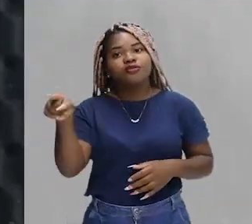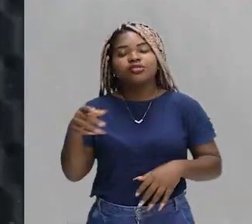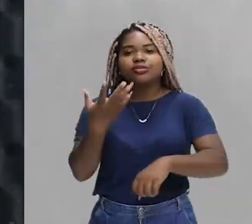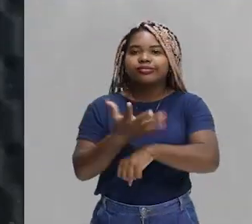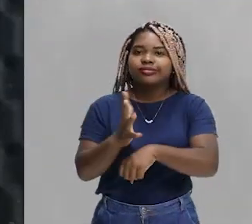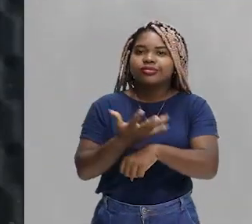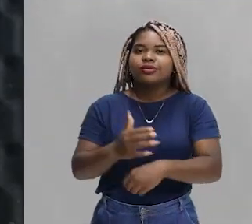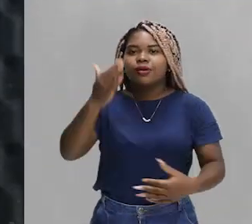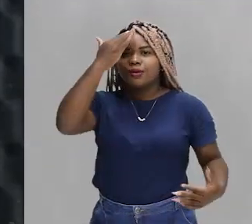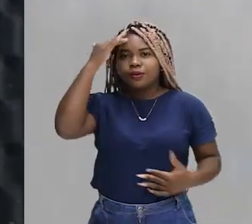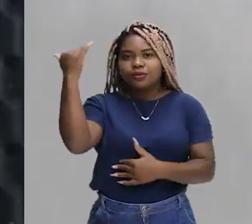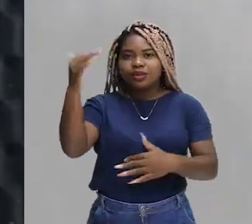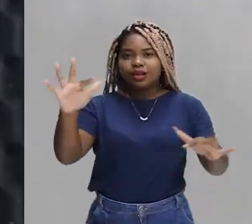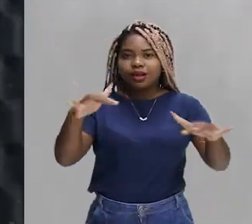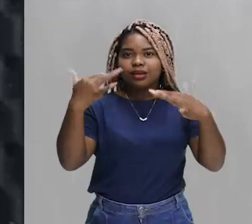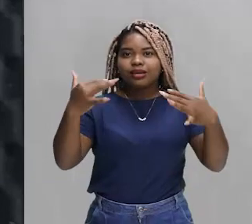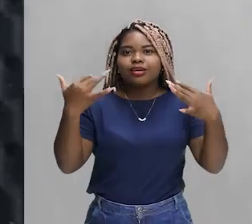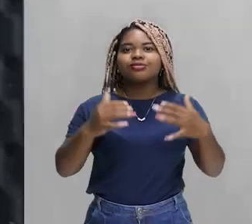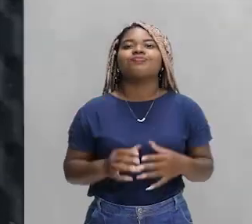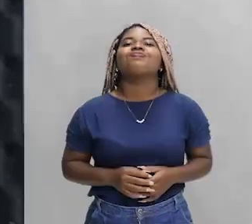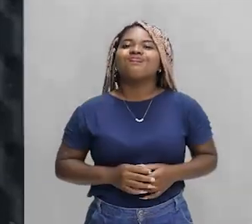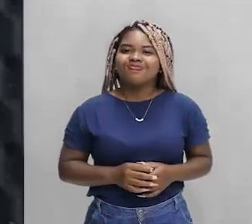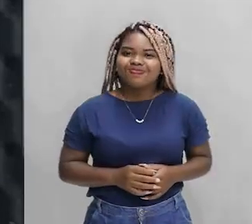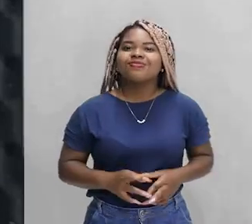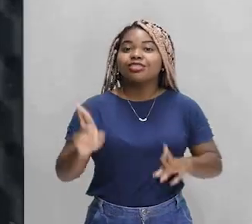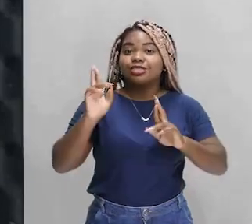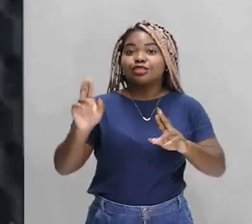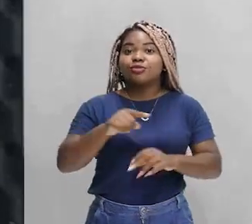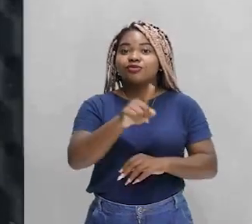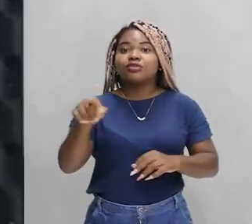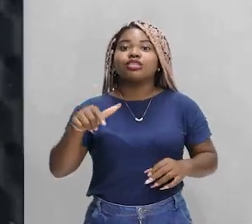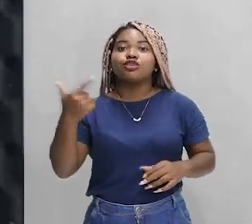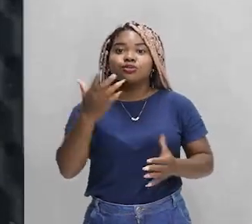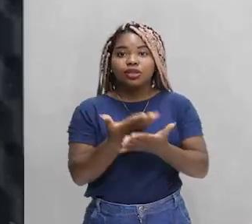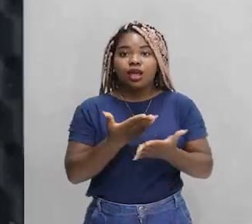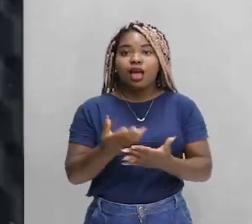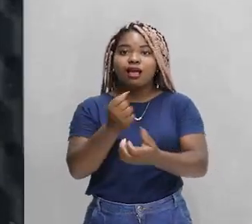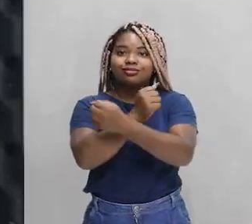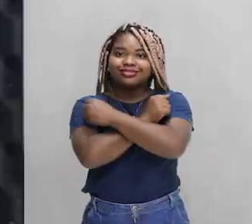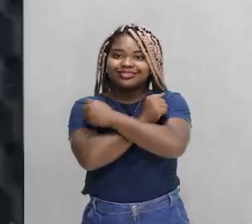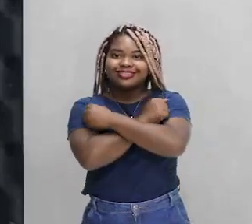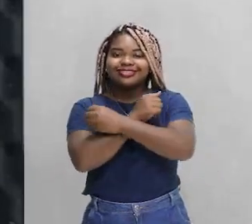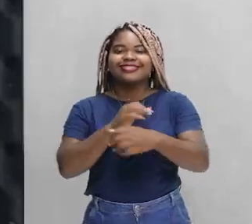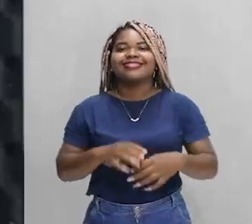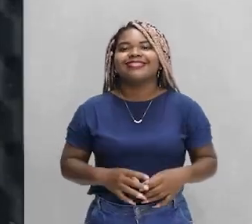tá certo? Obrigada pela atenção de vocês. Aguardo vocês na próxima aula. Um abraço.